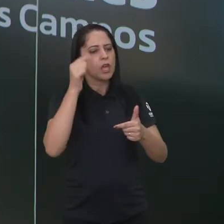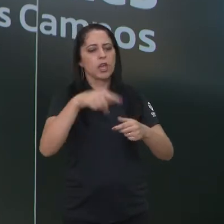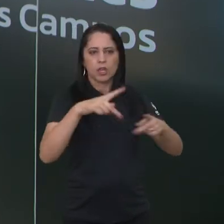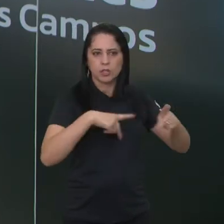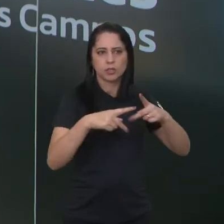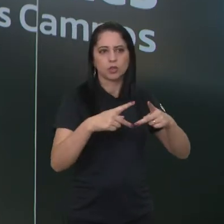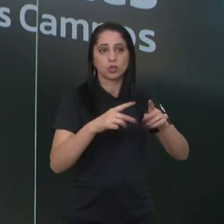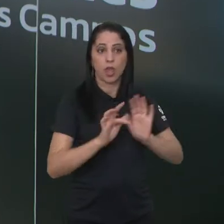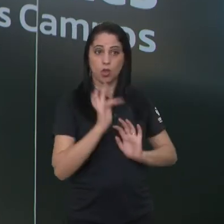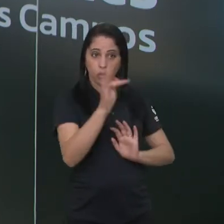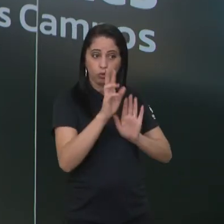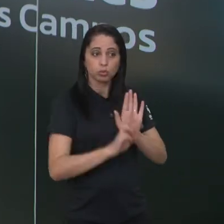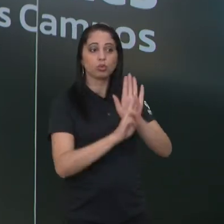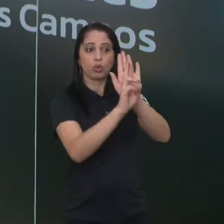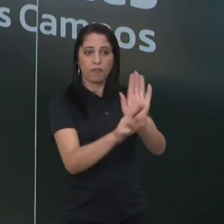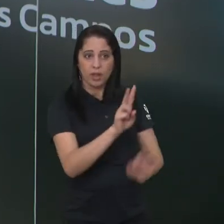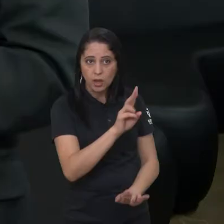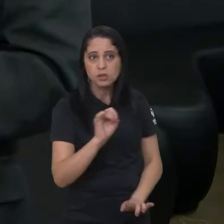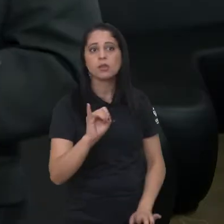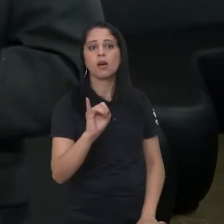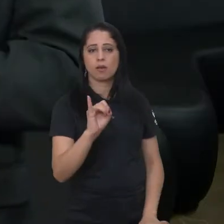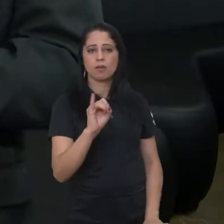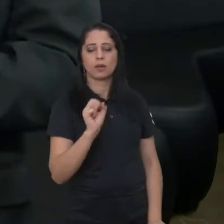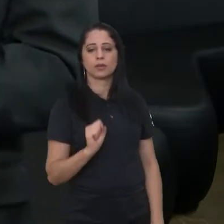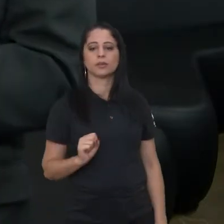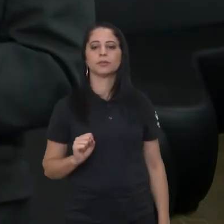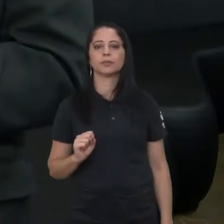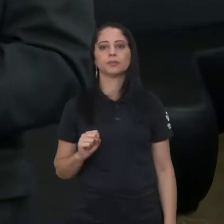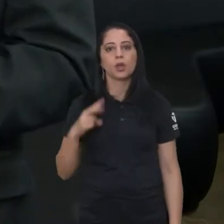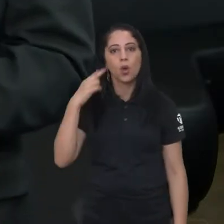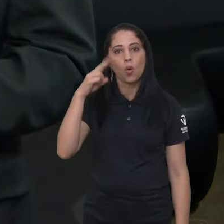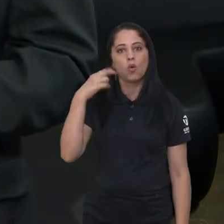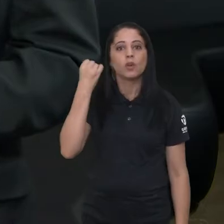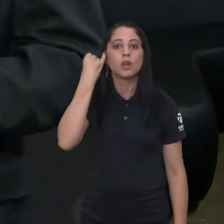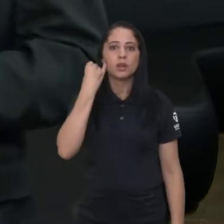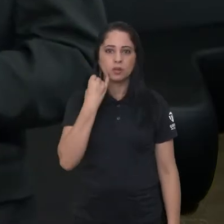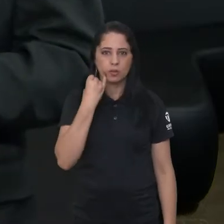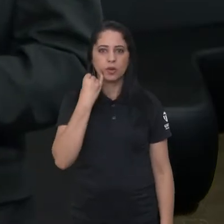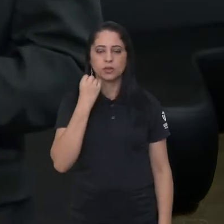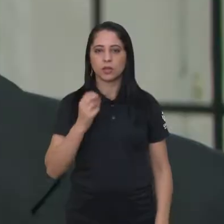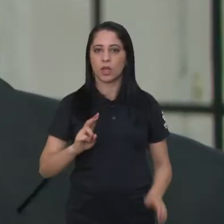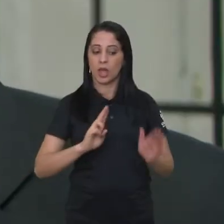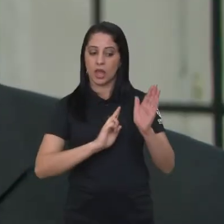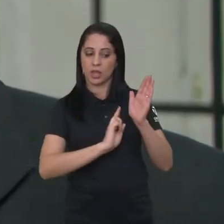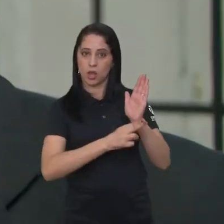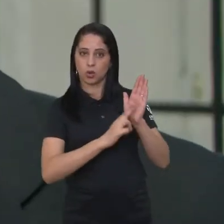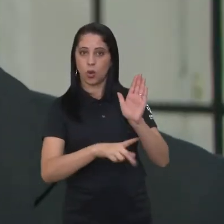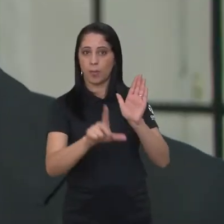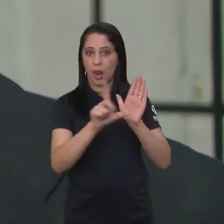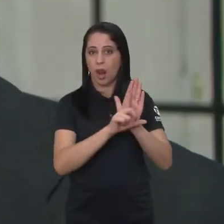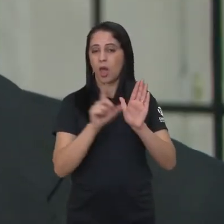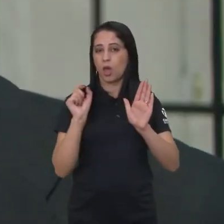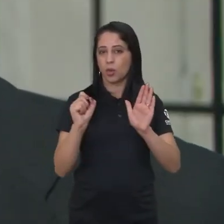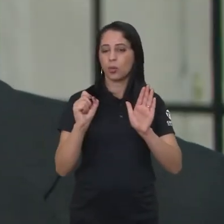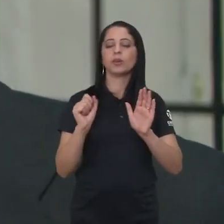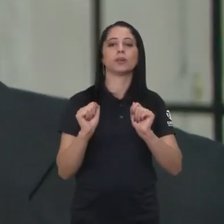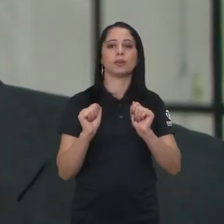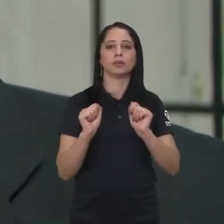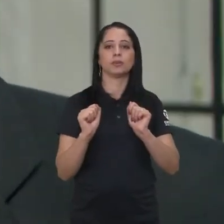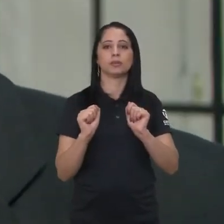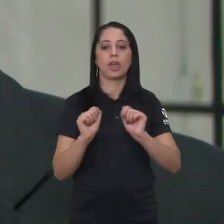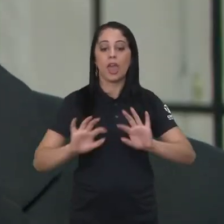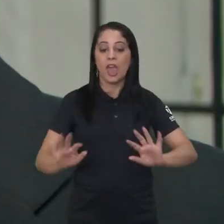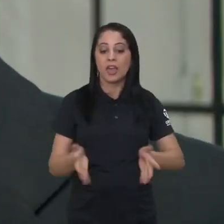referência. Nós estamos trabalhando para que São José se torne uma referência. O vereador Zé Luiz é autor de uma lei que visa instituir um programa de fomento